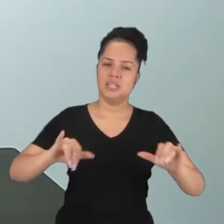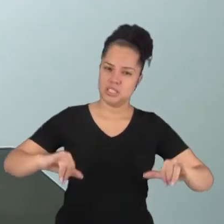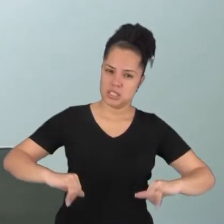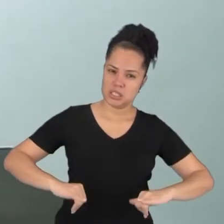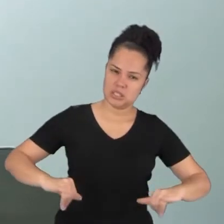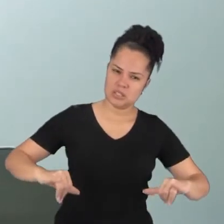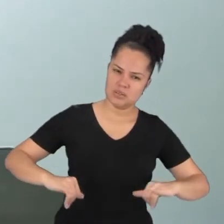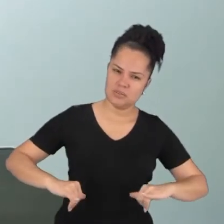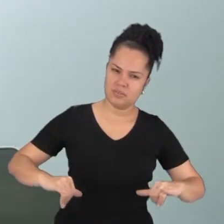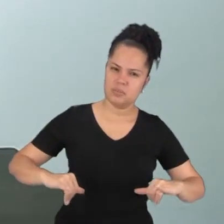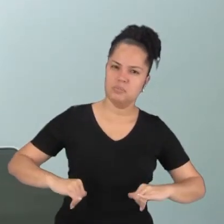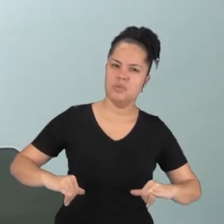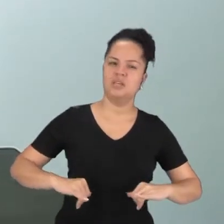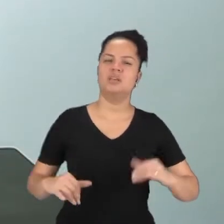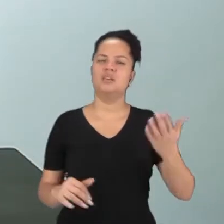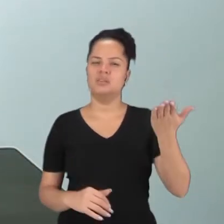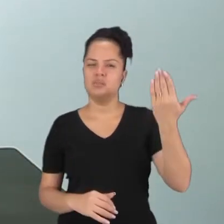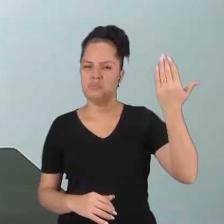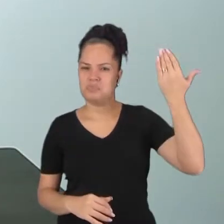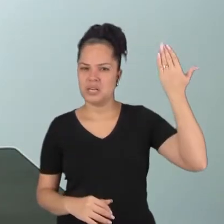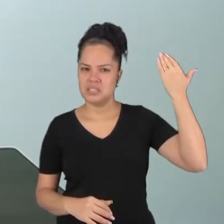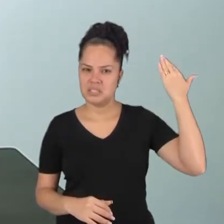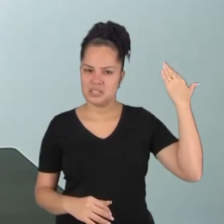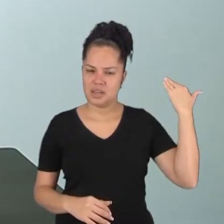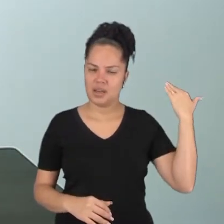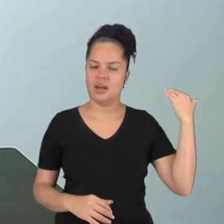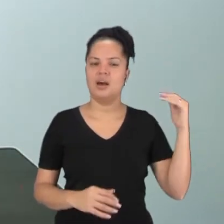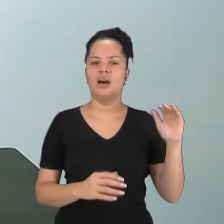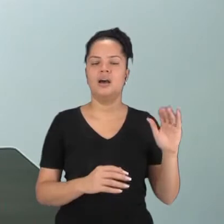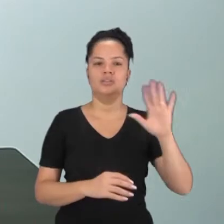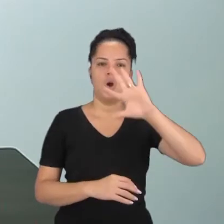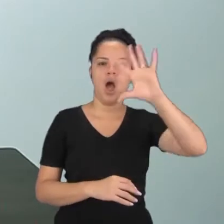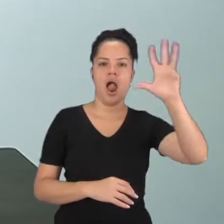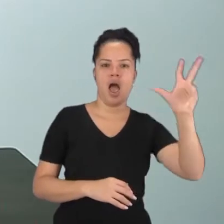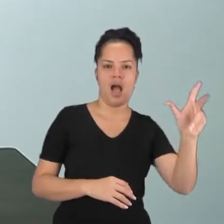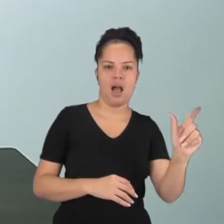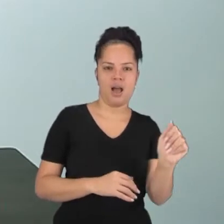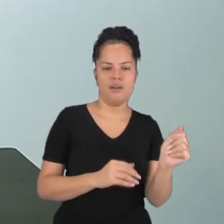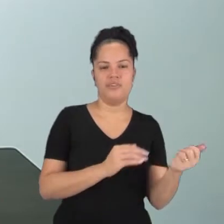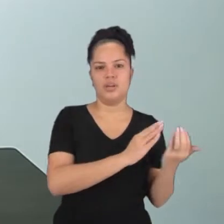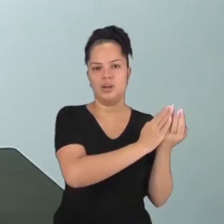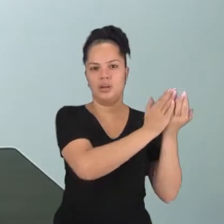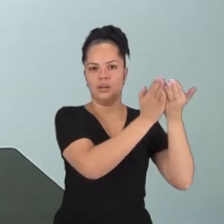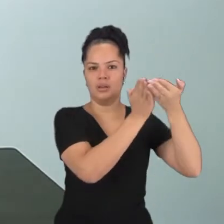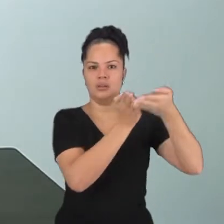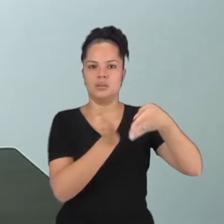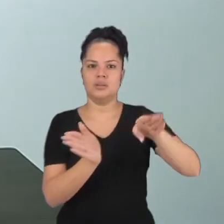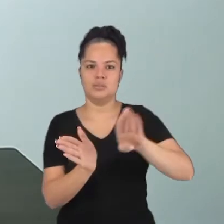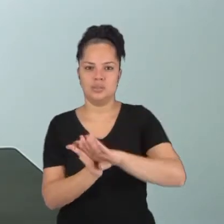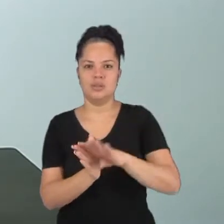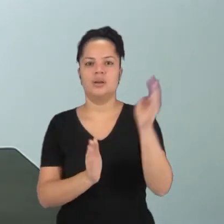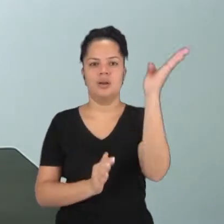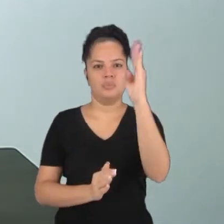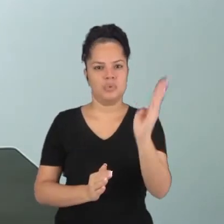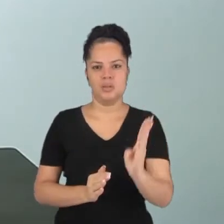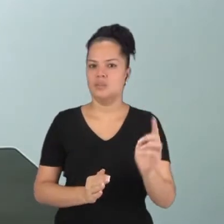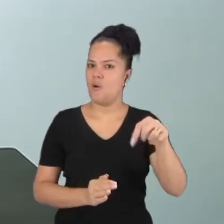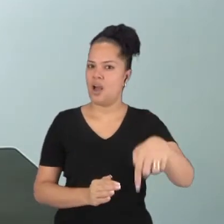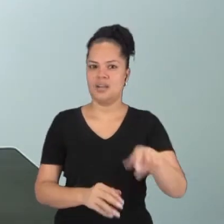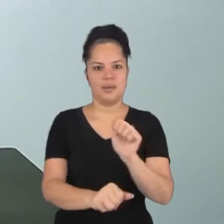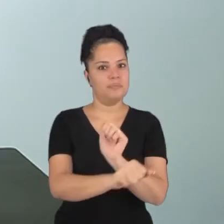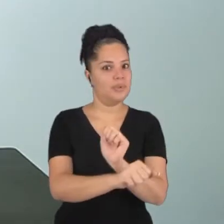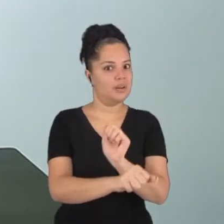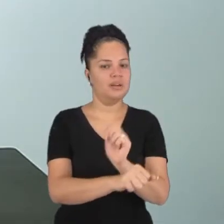começou desde desse trajeto deles lá da África até chegar ao Brasil e por aqui não parou, tá